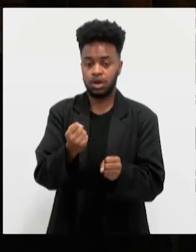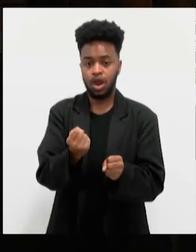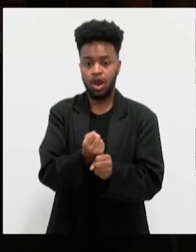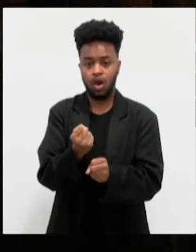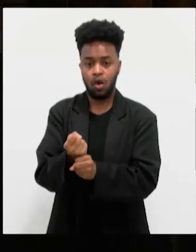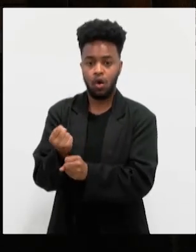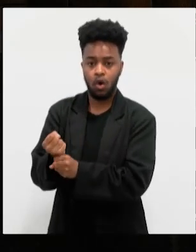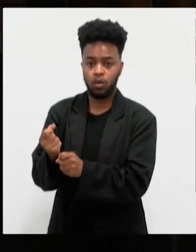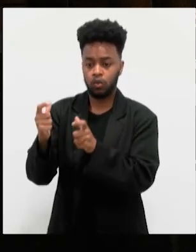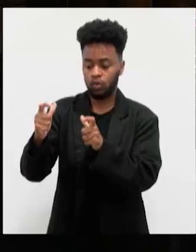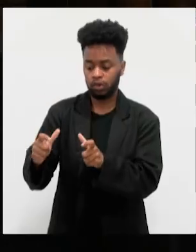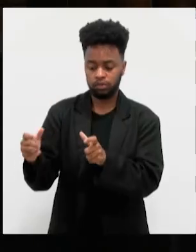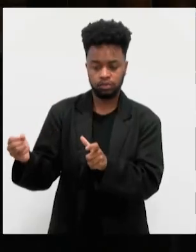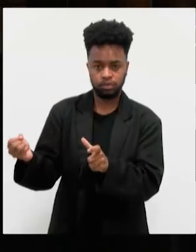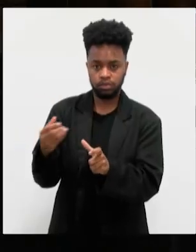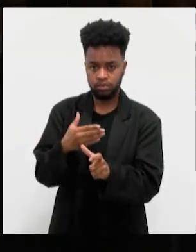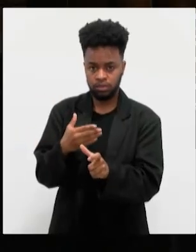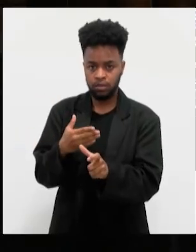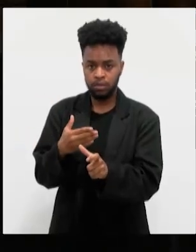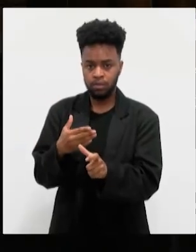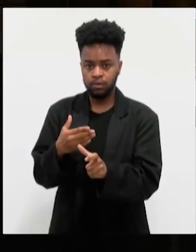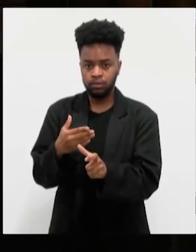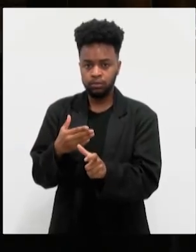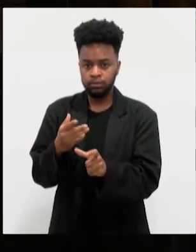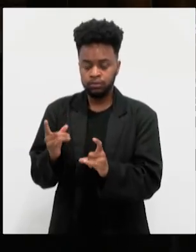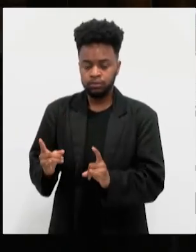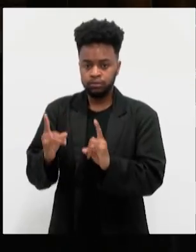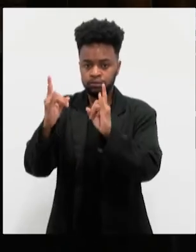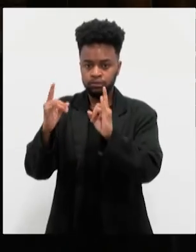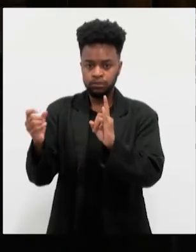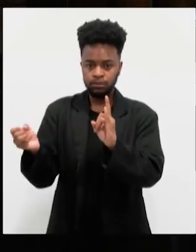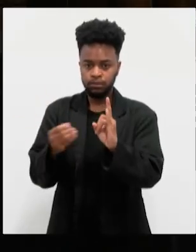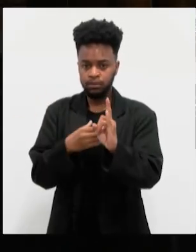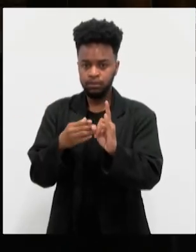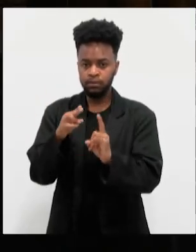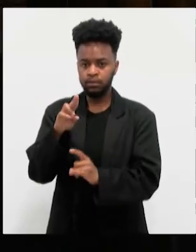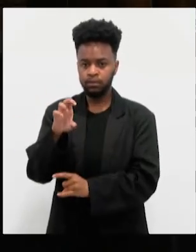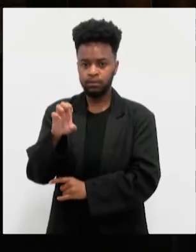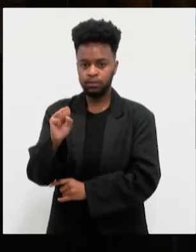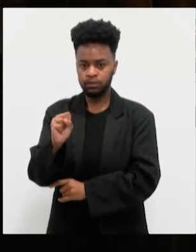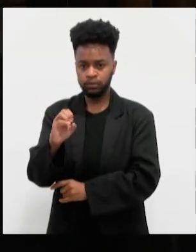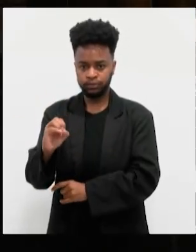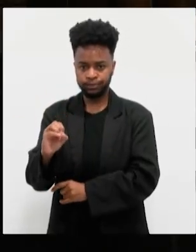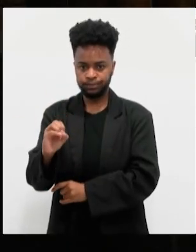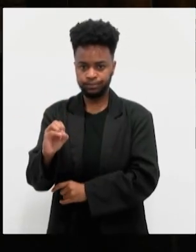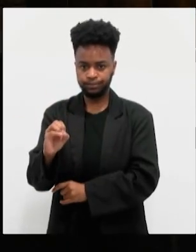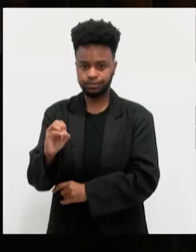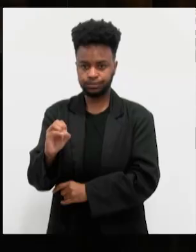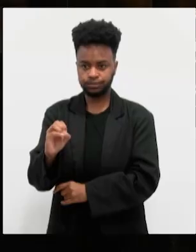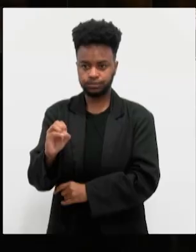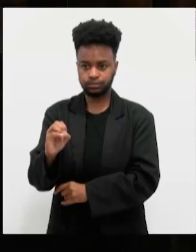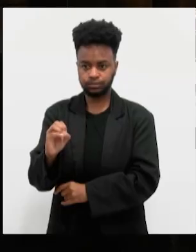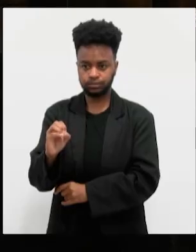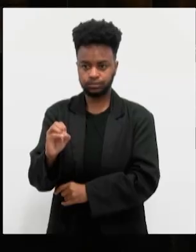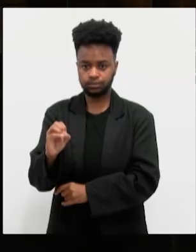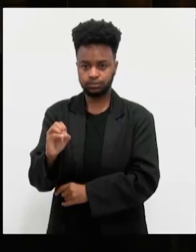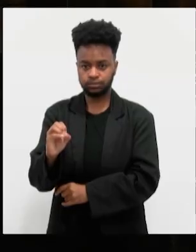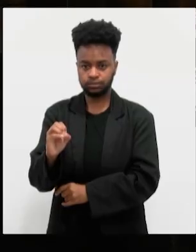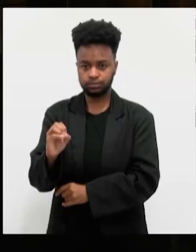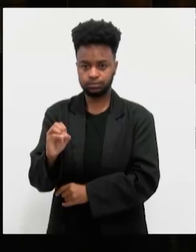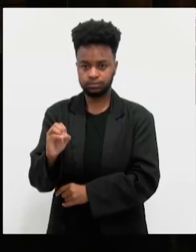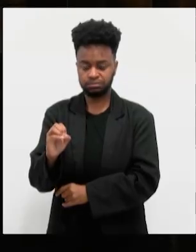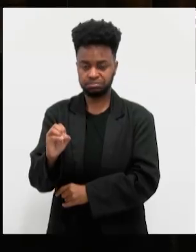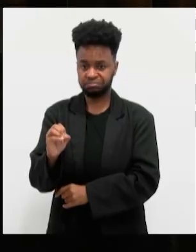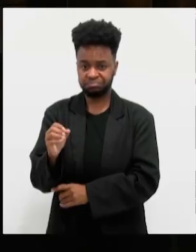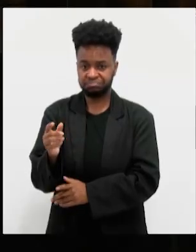um novo prédio para a UESO não é tão